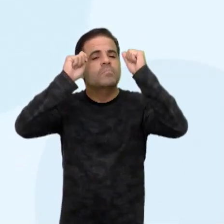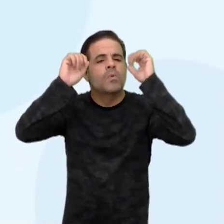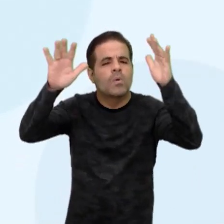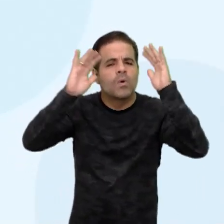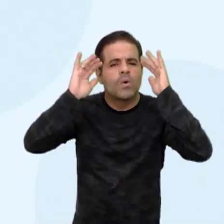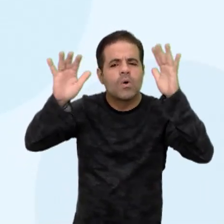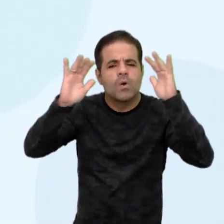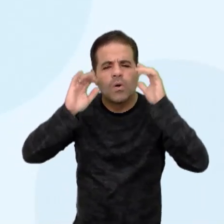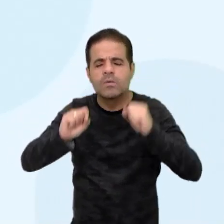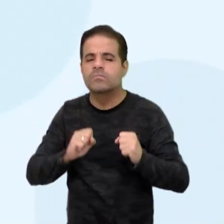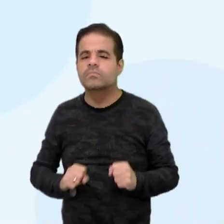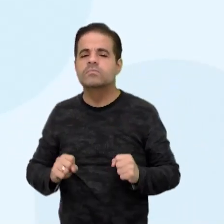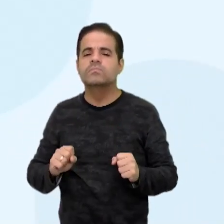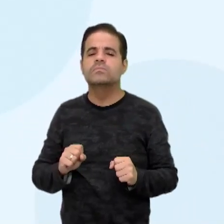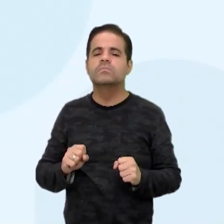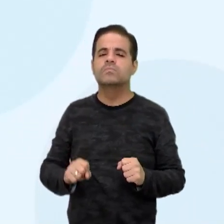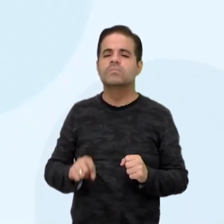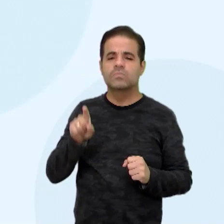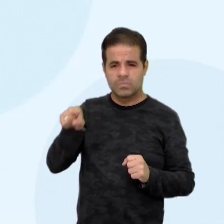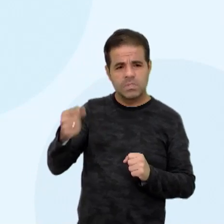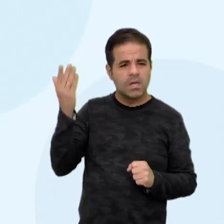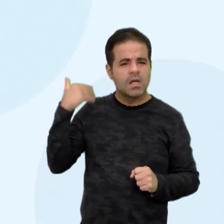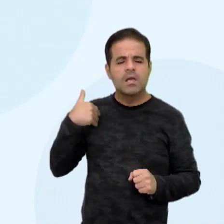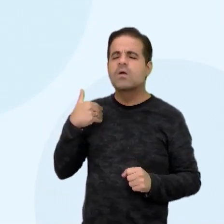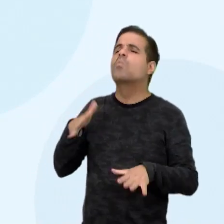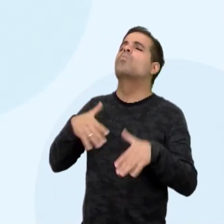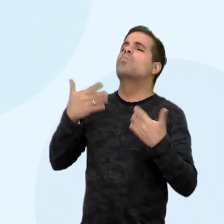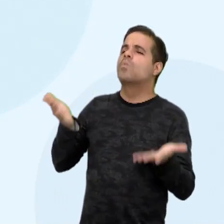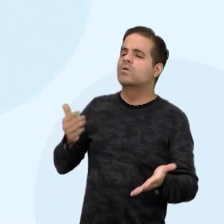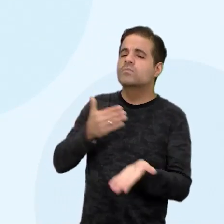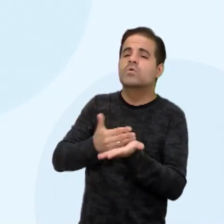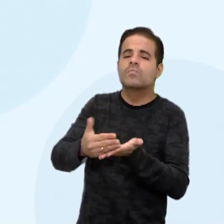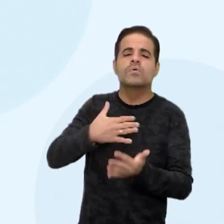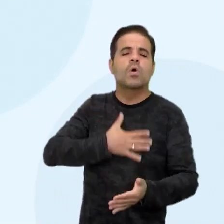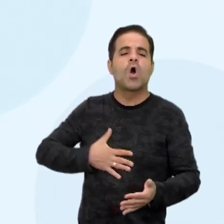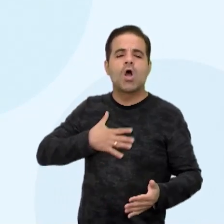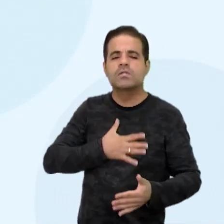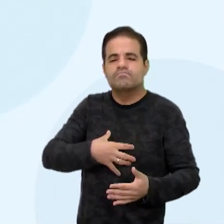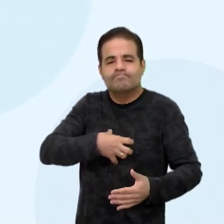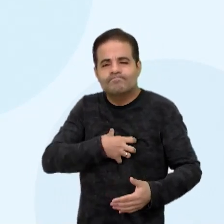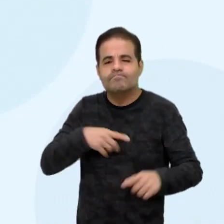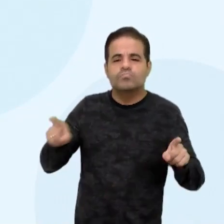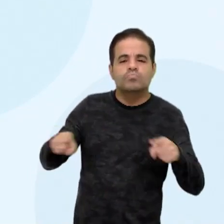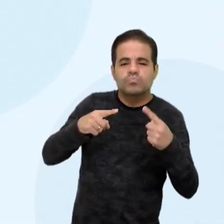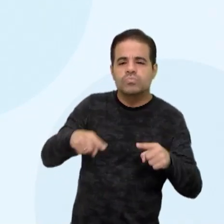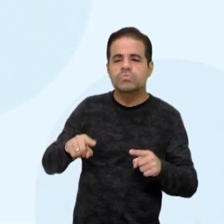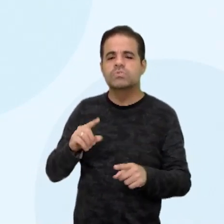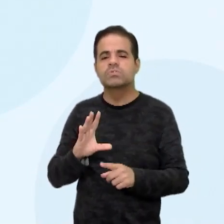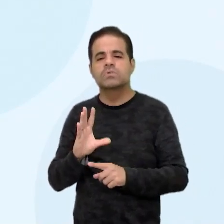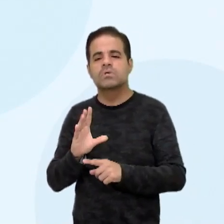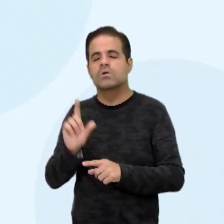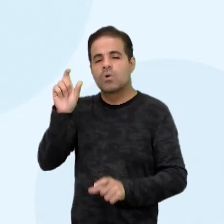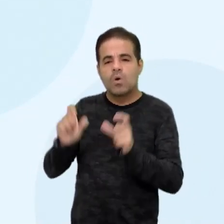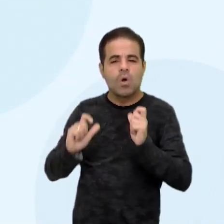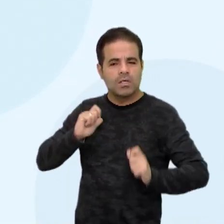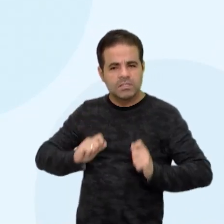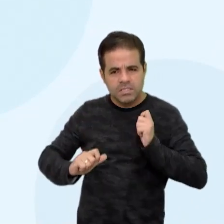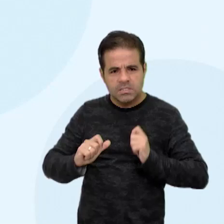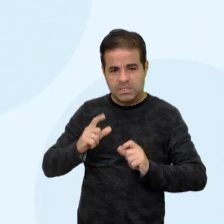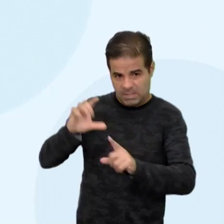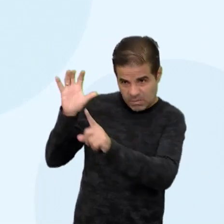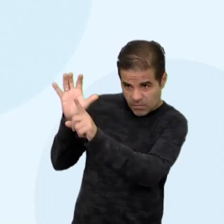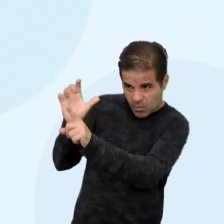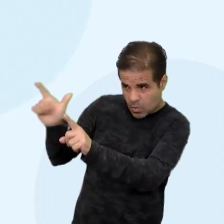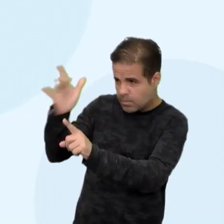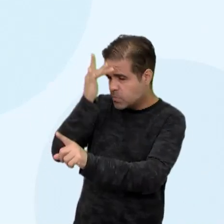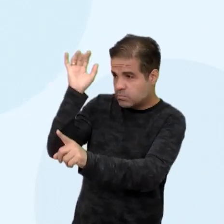fazer desde quando você começou a gostar de um determinado estilo musical ou artista? Houve influência